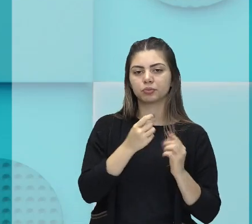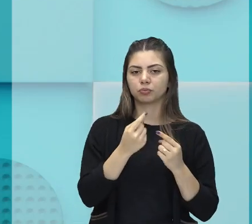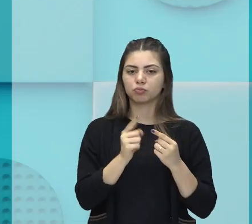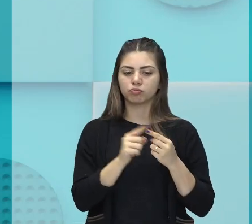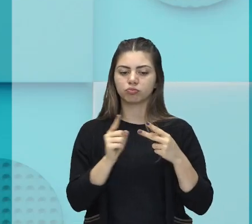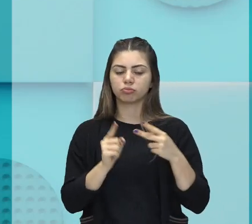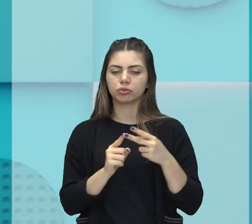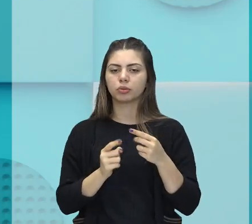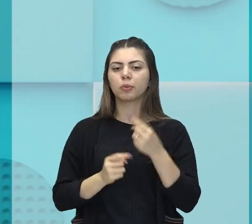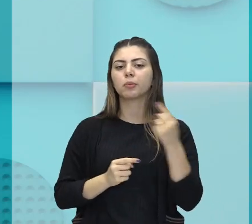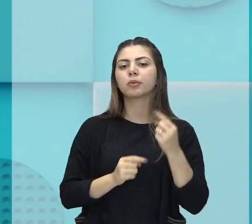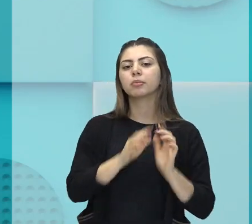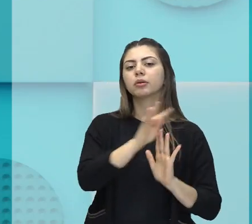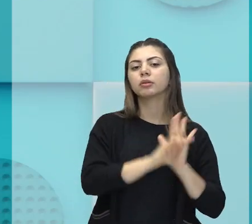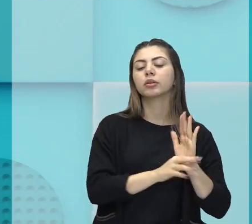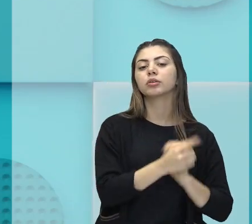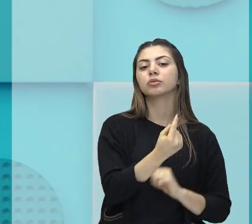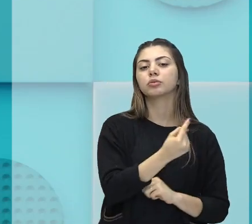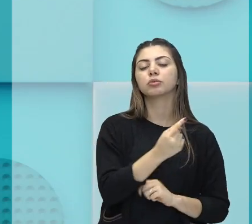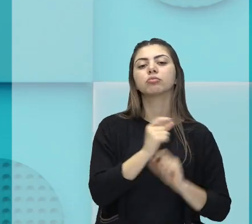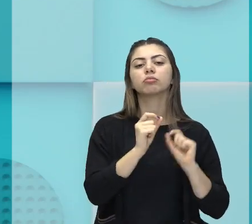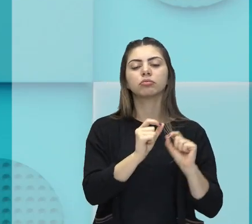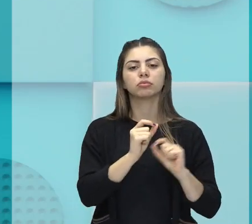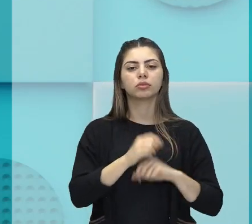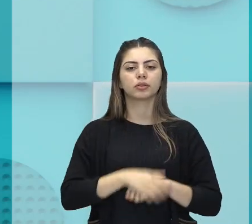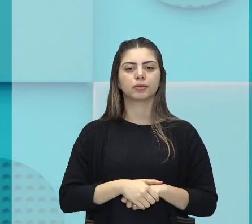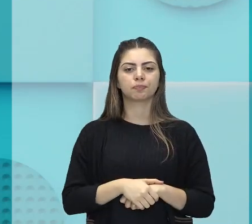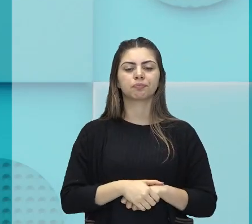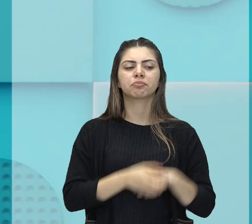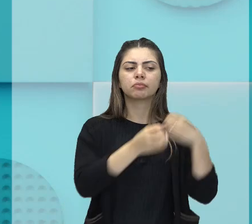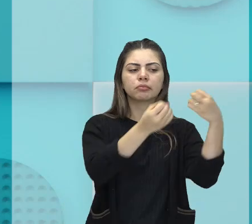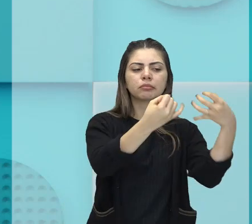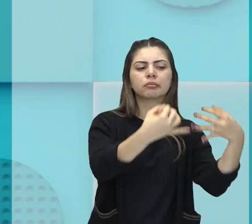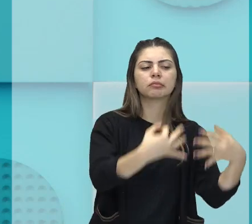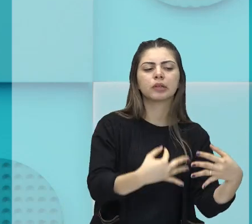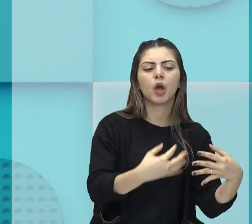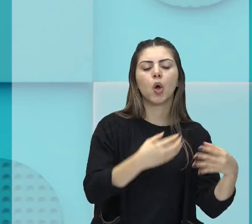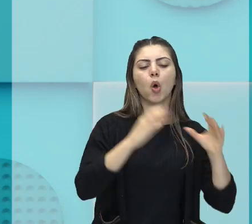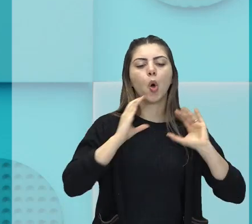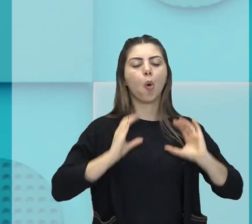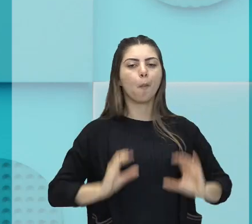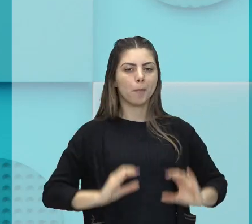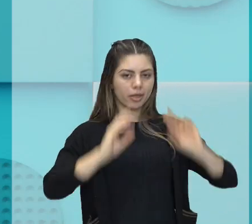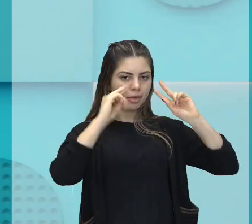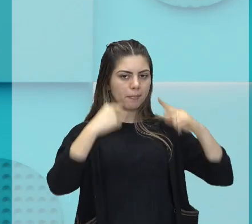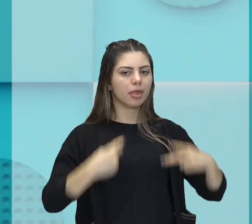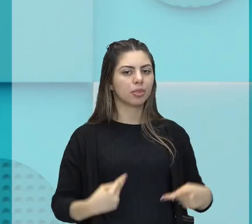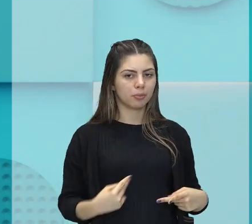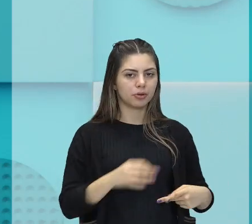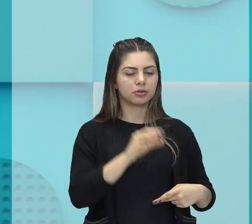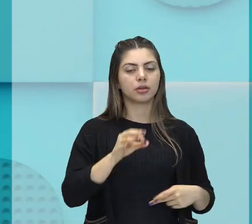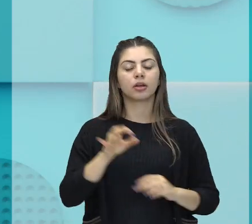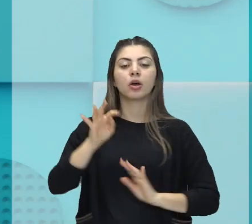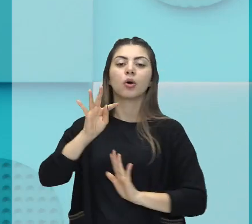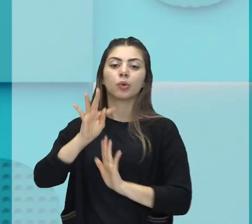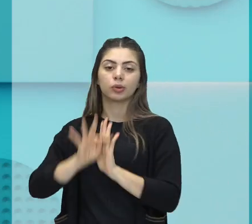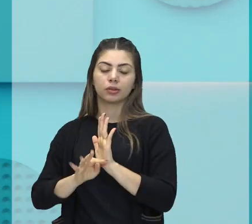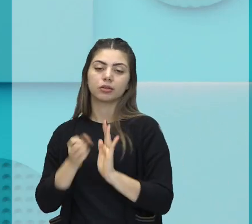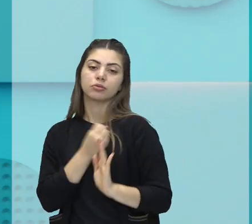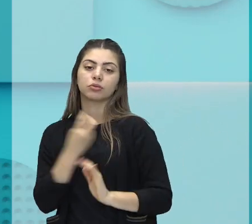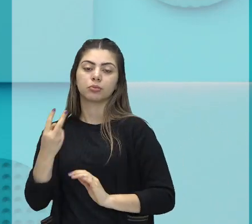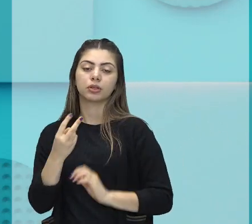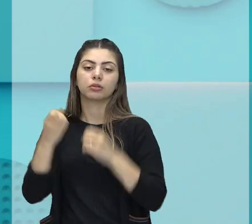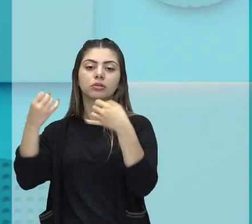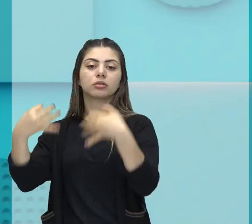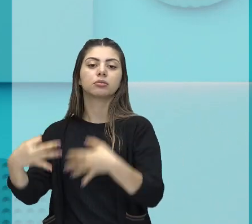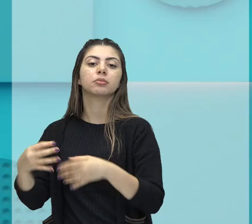O primeiro, um contexto mais falando de comportamento humano, e o segundo contexto,